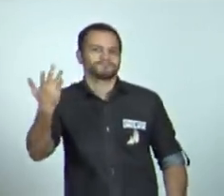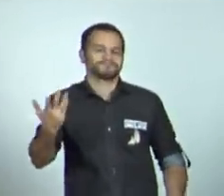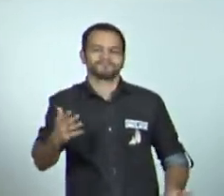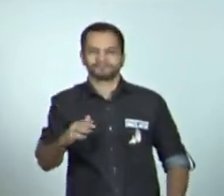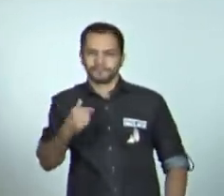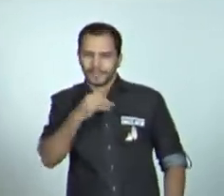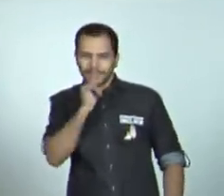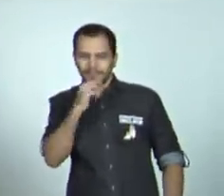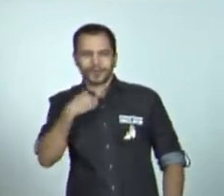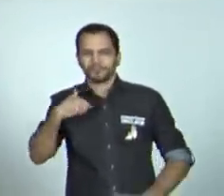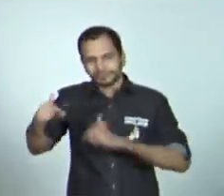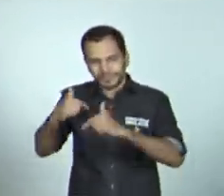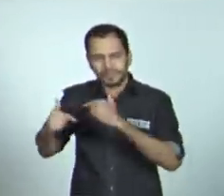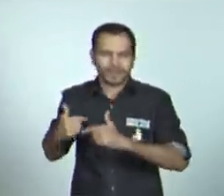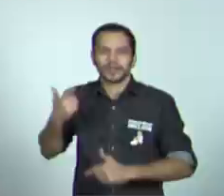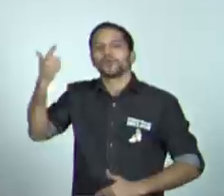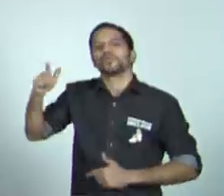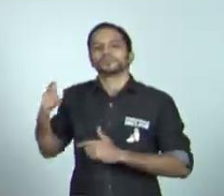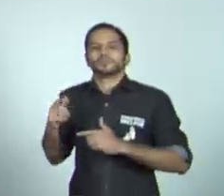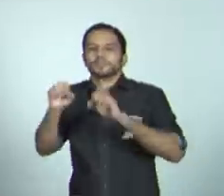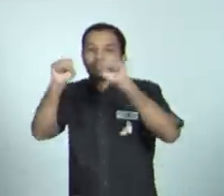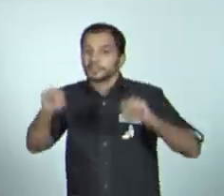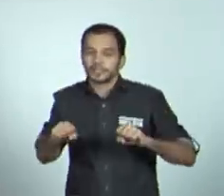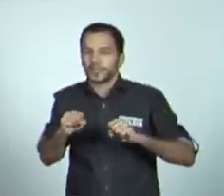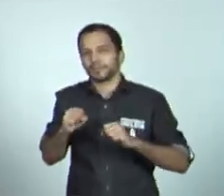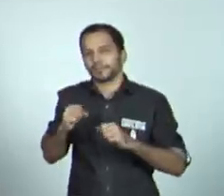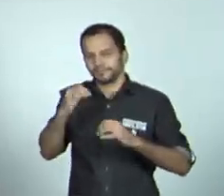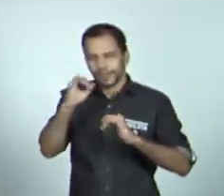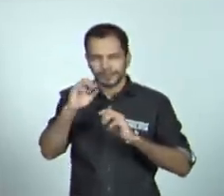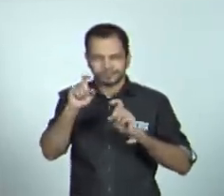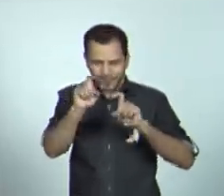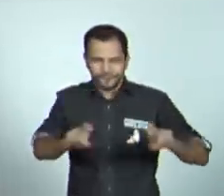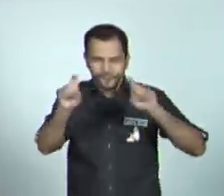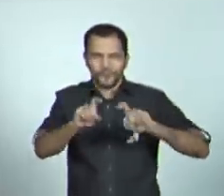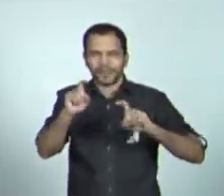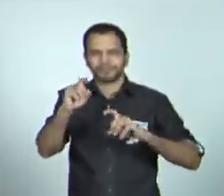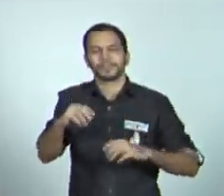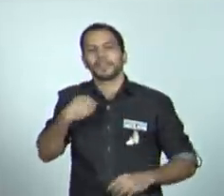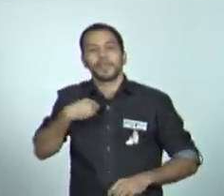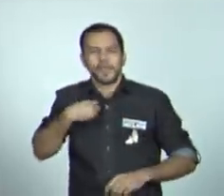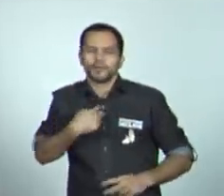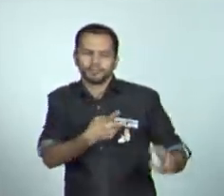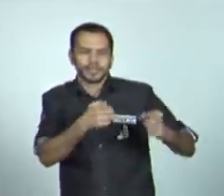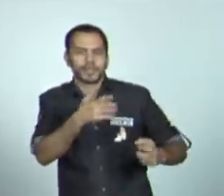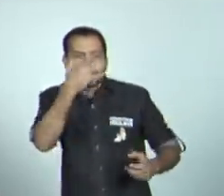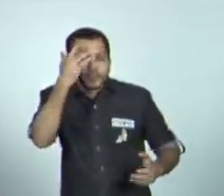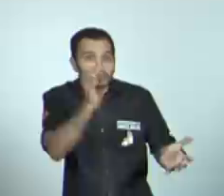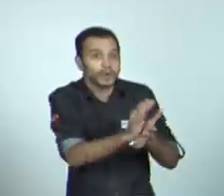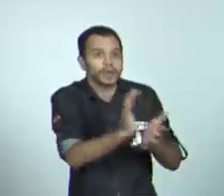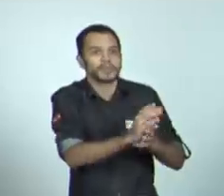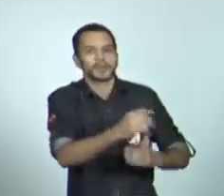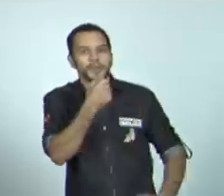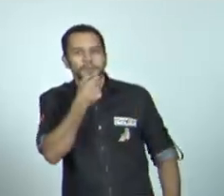e quando eu trabalhava secularmente como analista de sistemas quantas vezes colegas fizeram piada comigo porque eu não